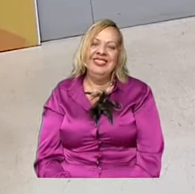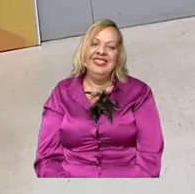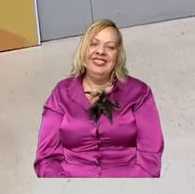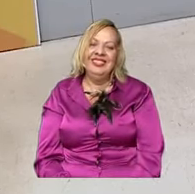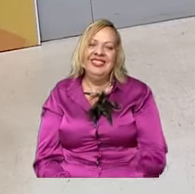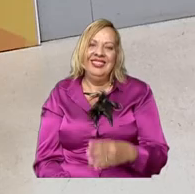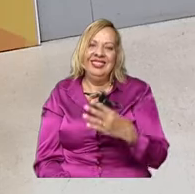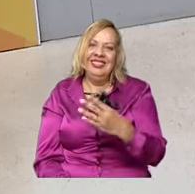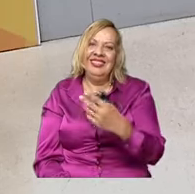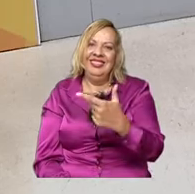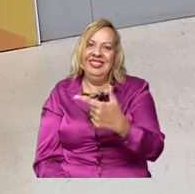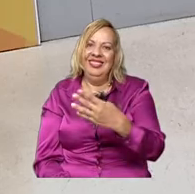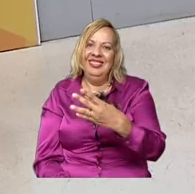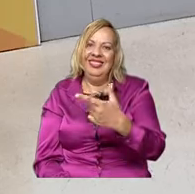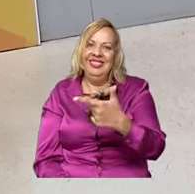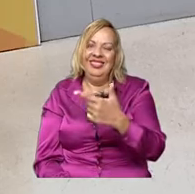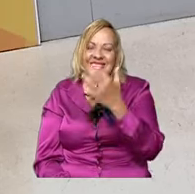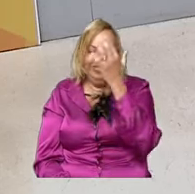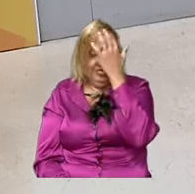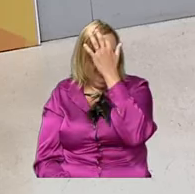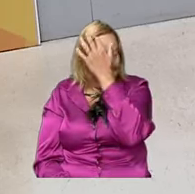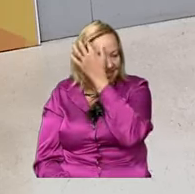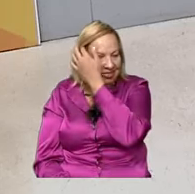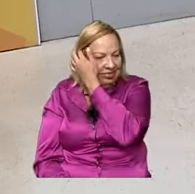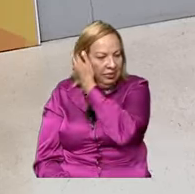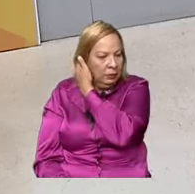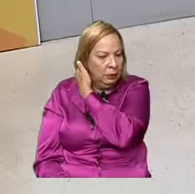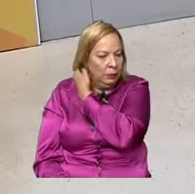número 42. 42.